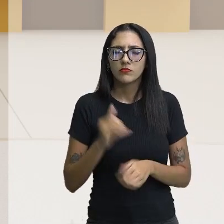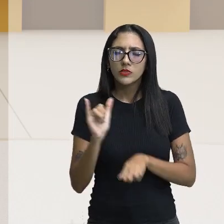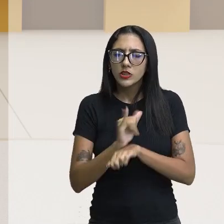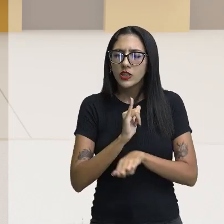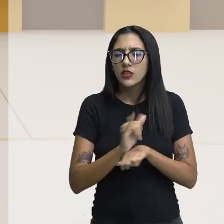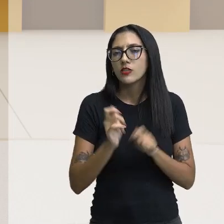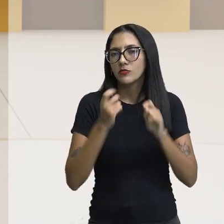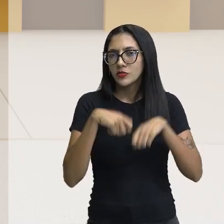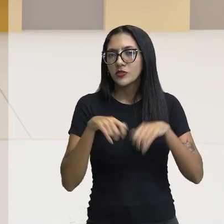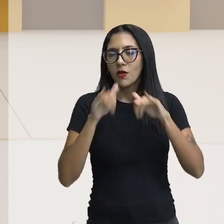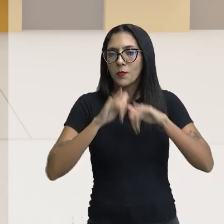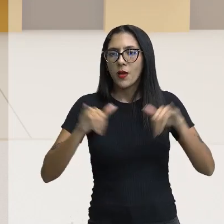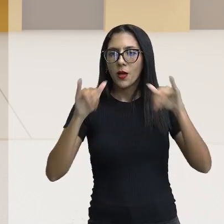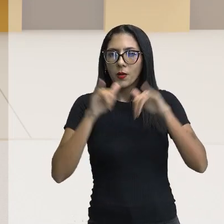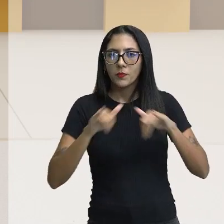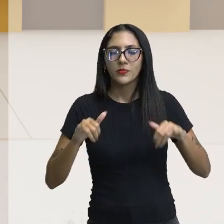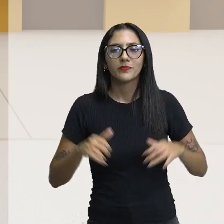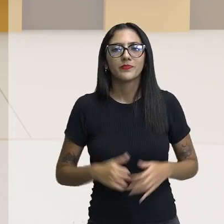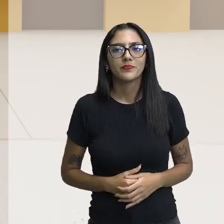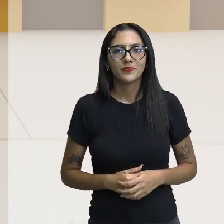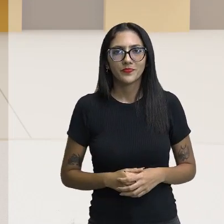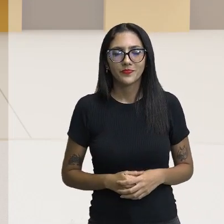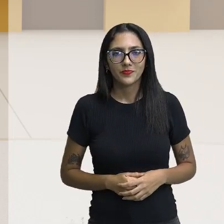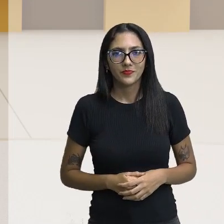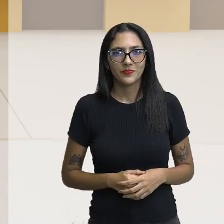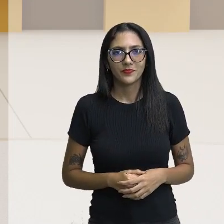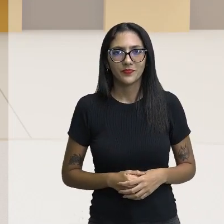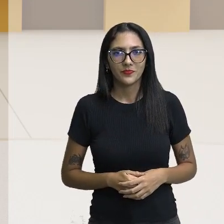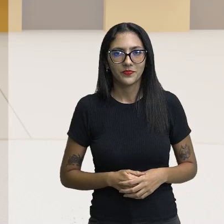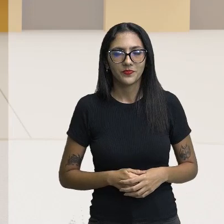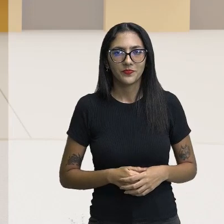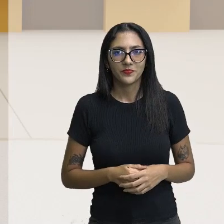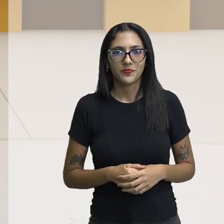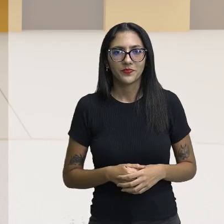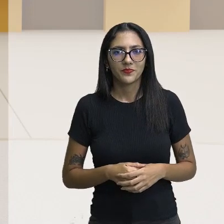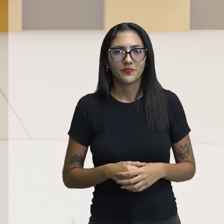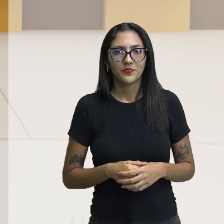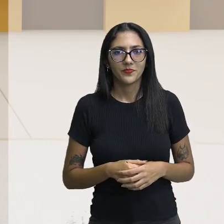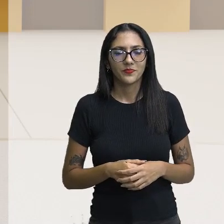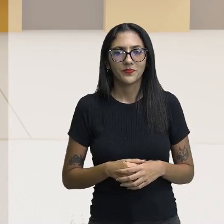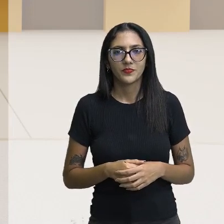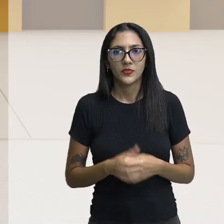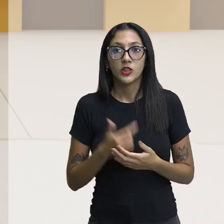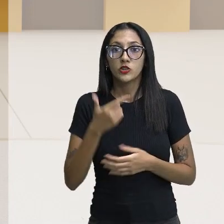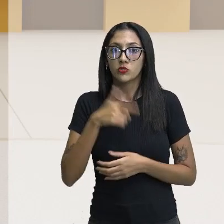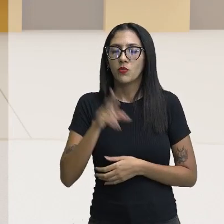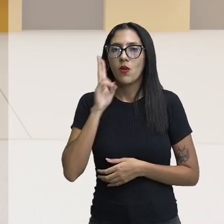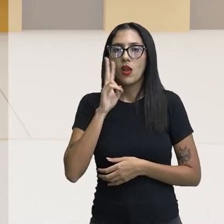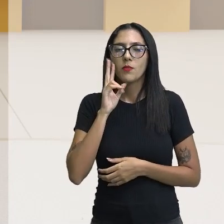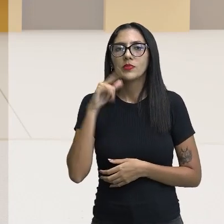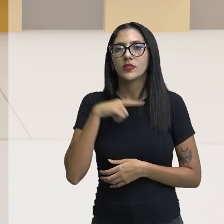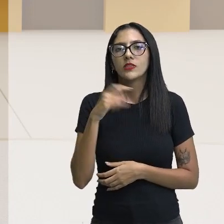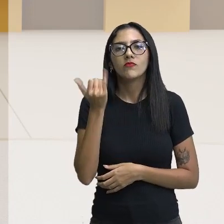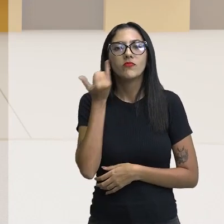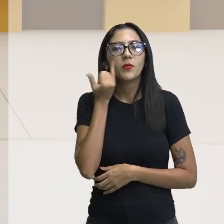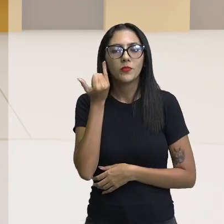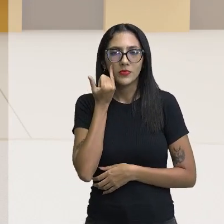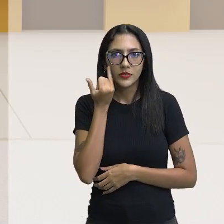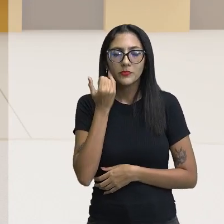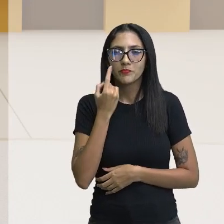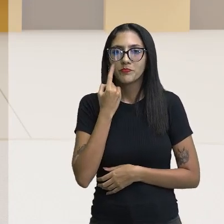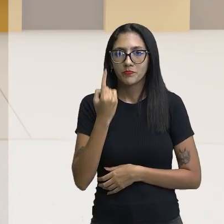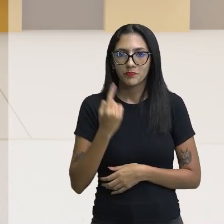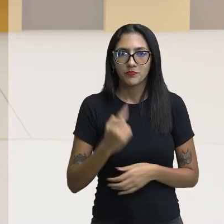essa divulgação, né, os materiais, certo, professora Manuela? Exatamente. E voltando a esse dado, né, olha só como é